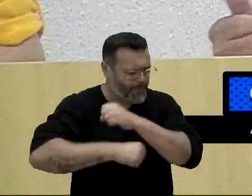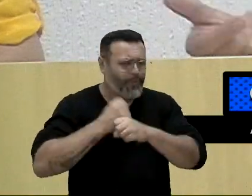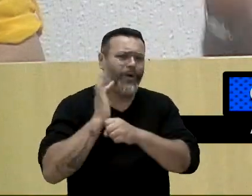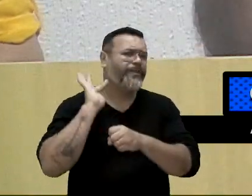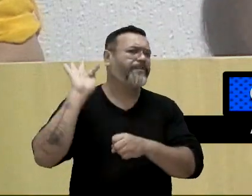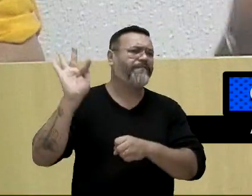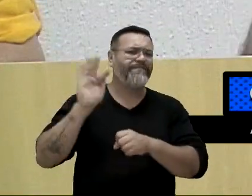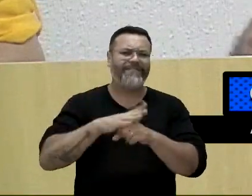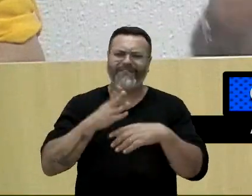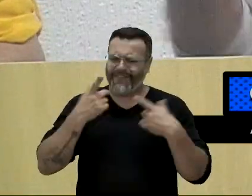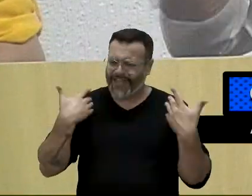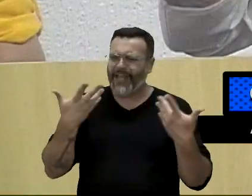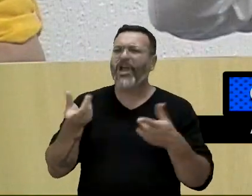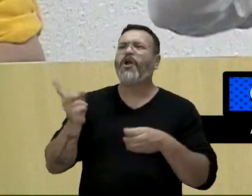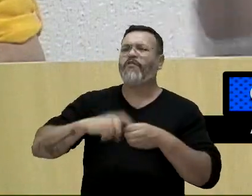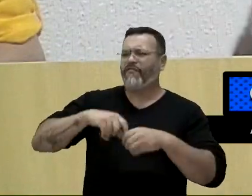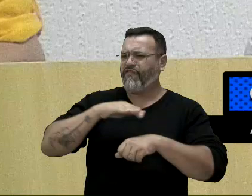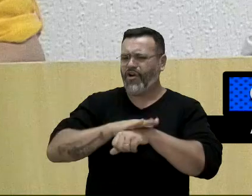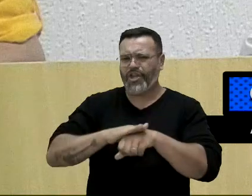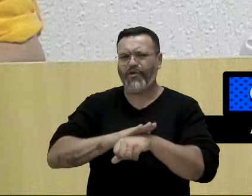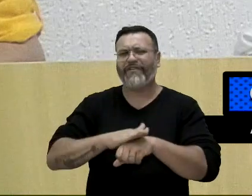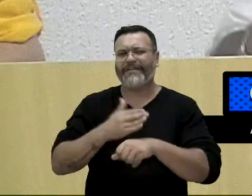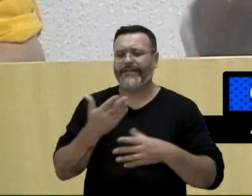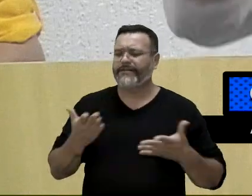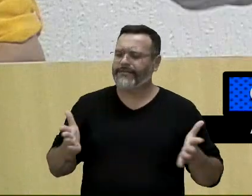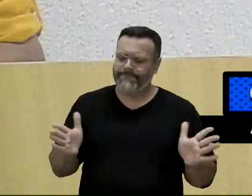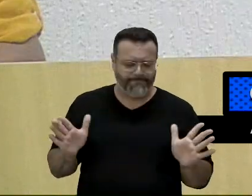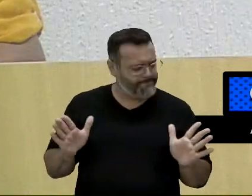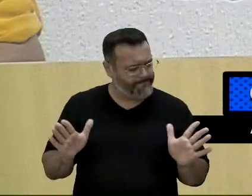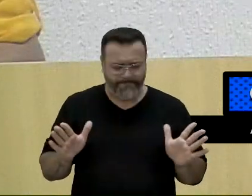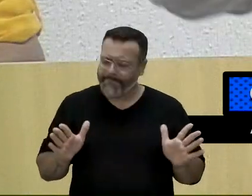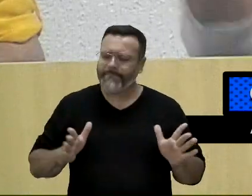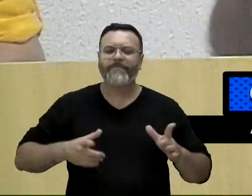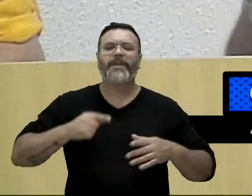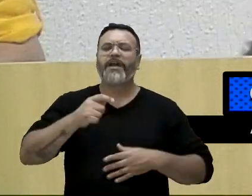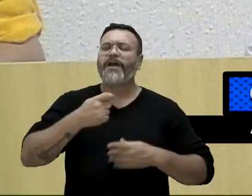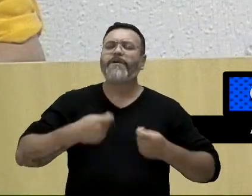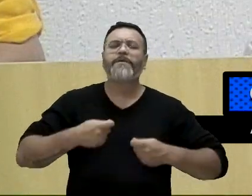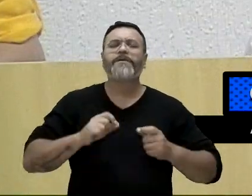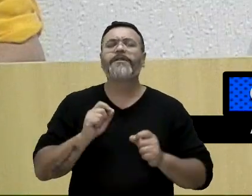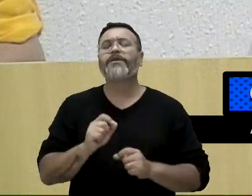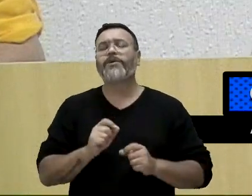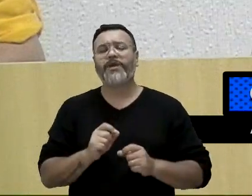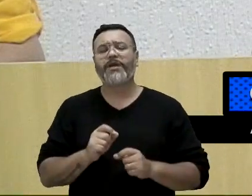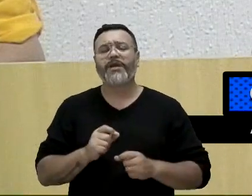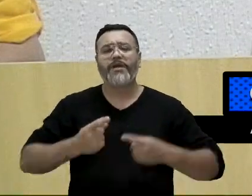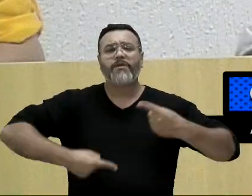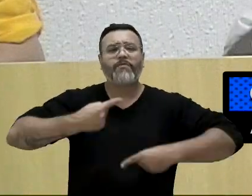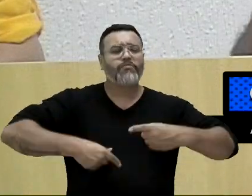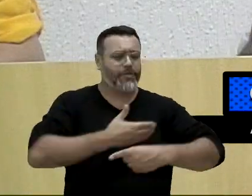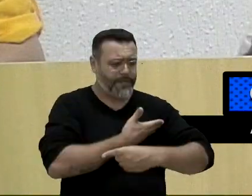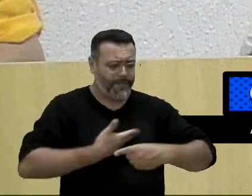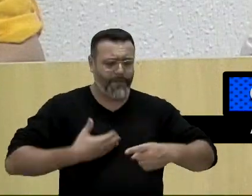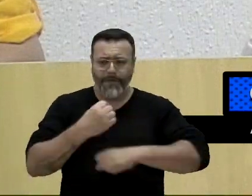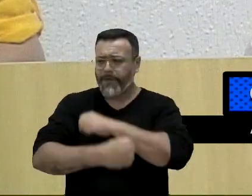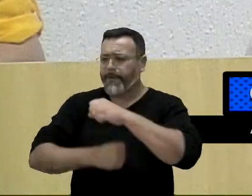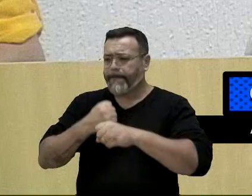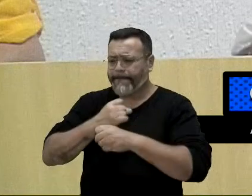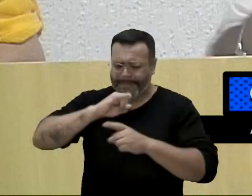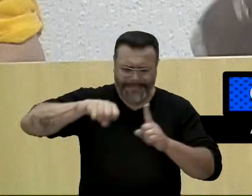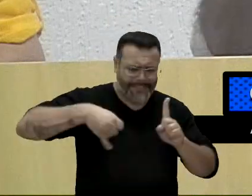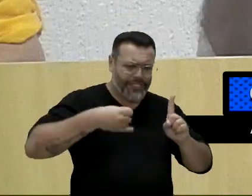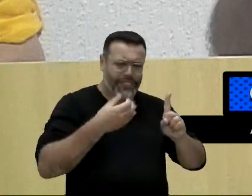E nós precisamos do quê? De políticas públicas que o ano todo, de janeiro a